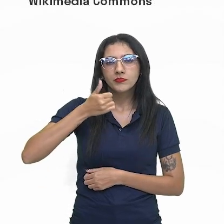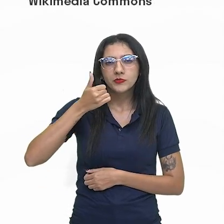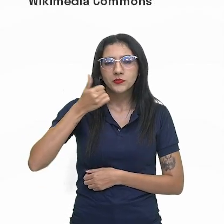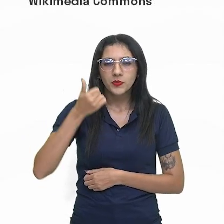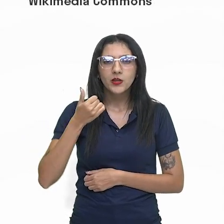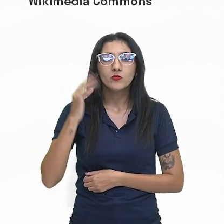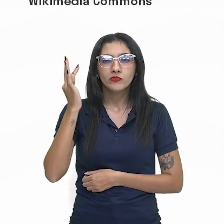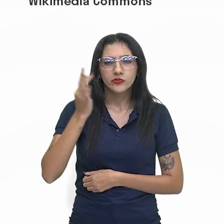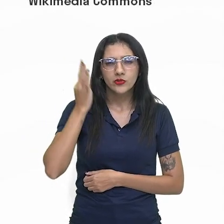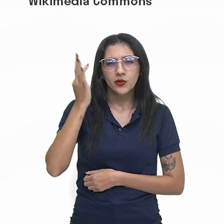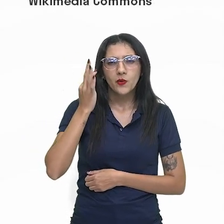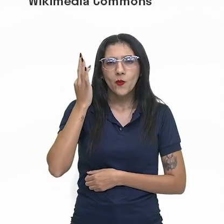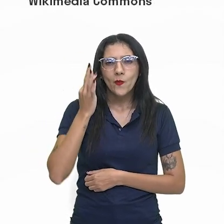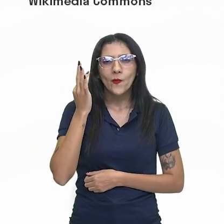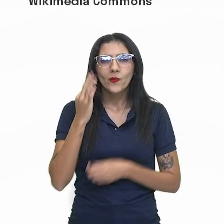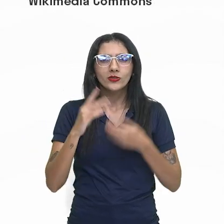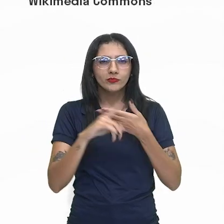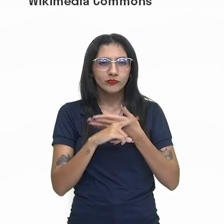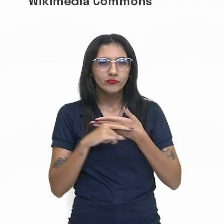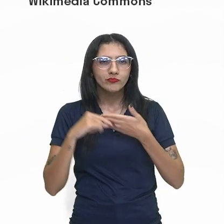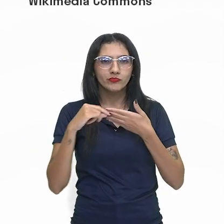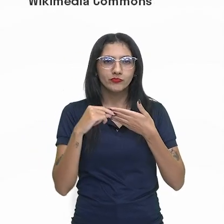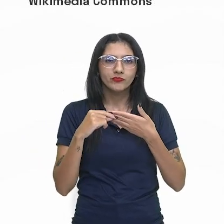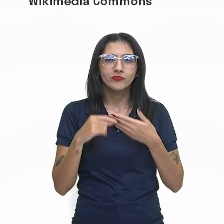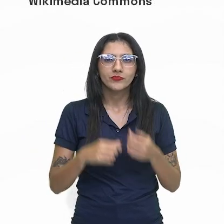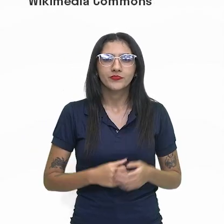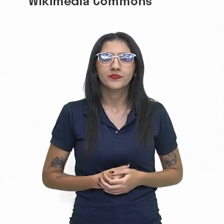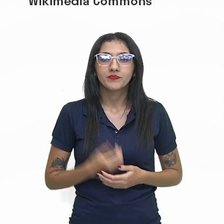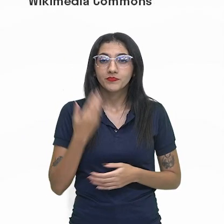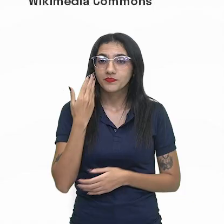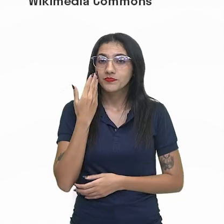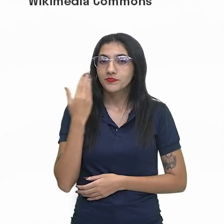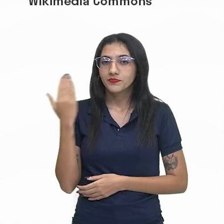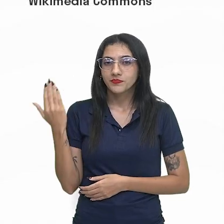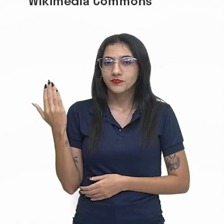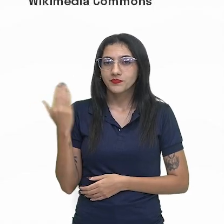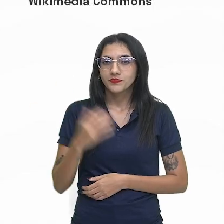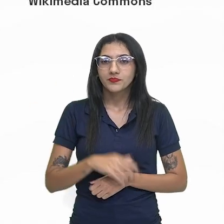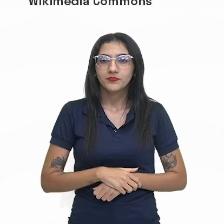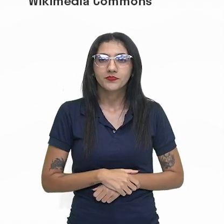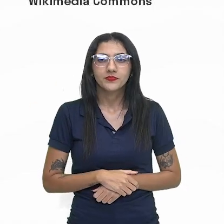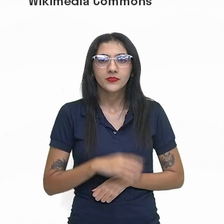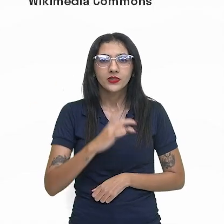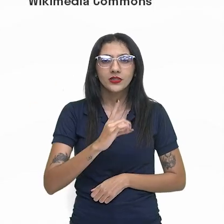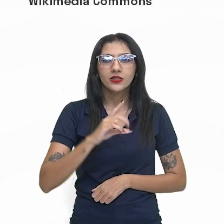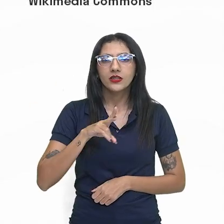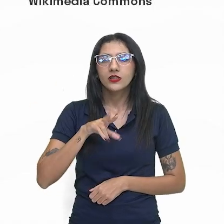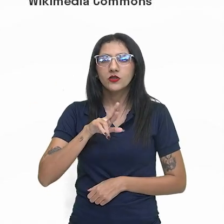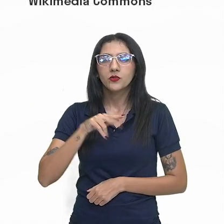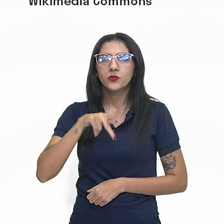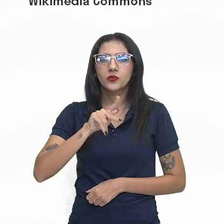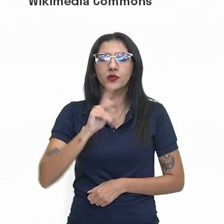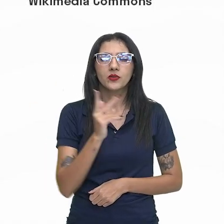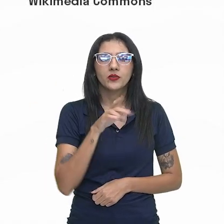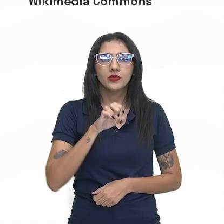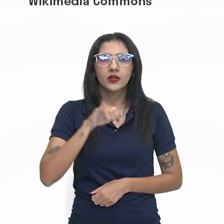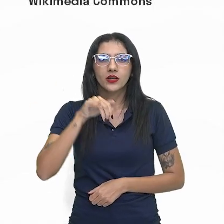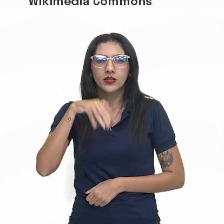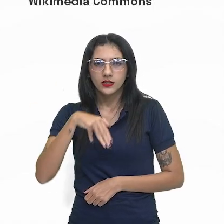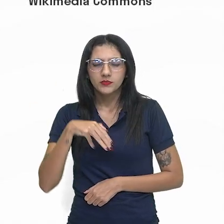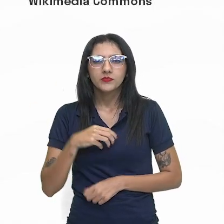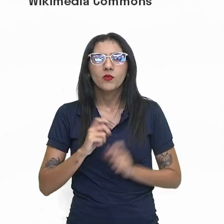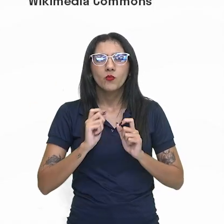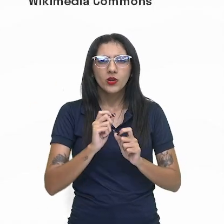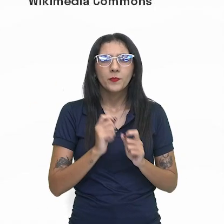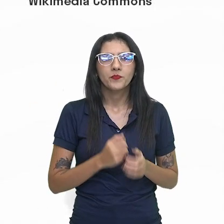dessa nova ciência, que é Émile Durkheim. Então, a sociologia e os métodos de análise da